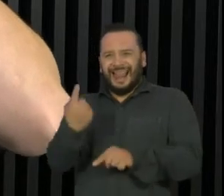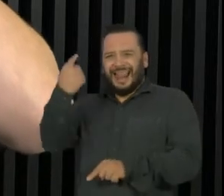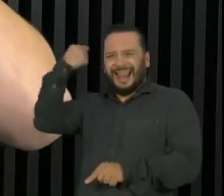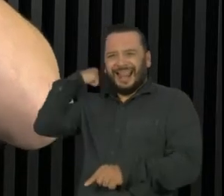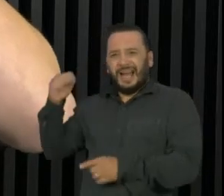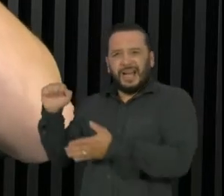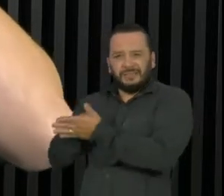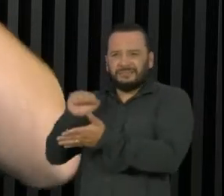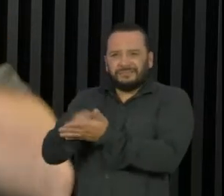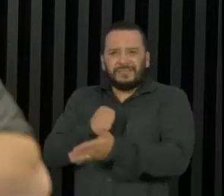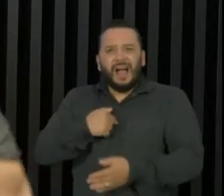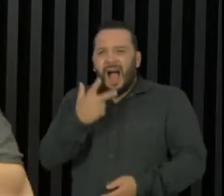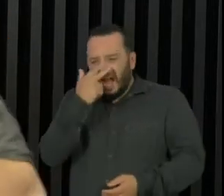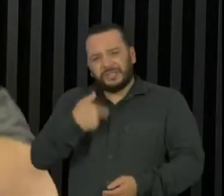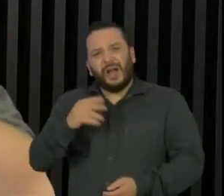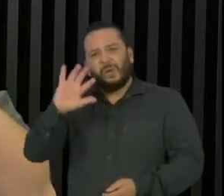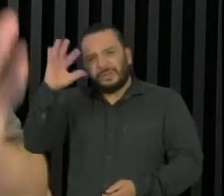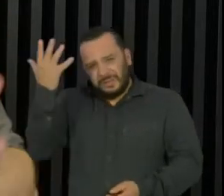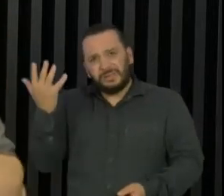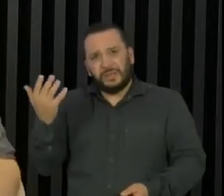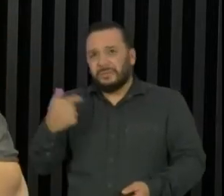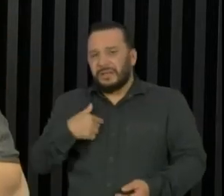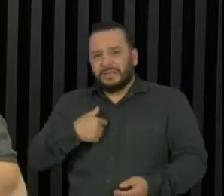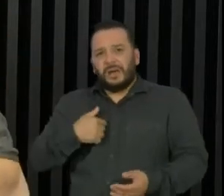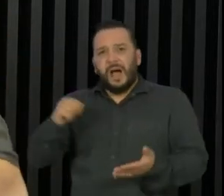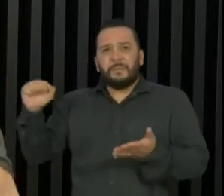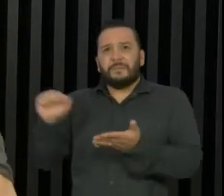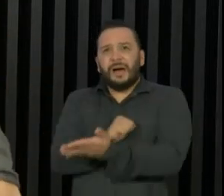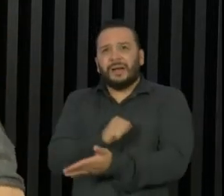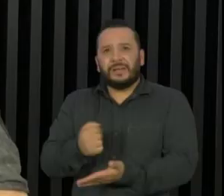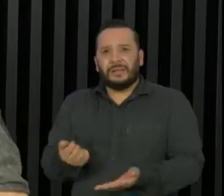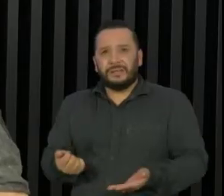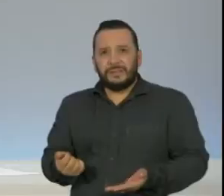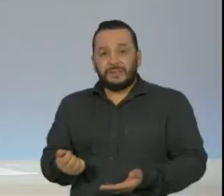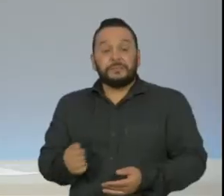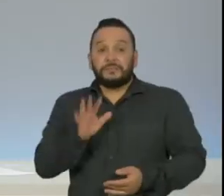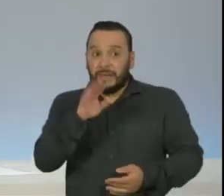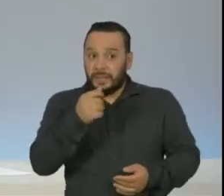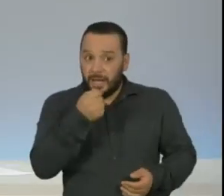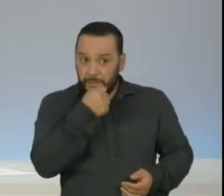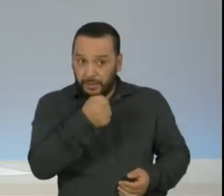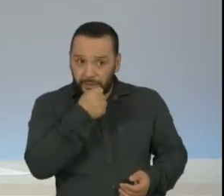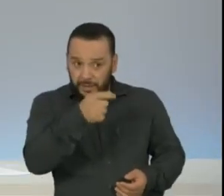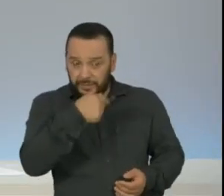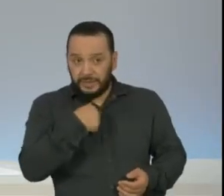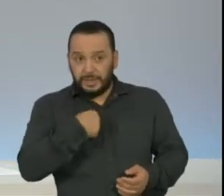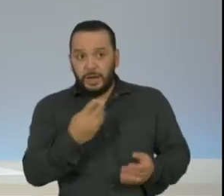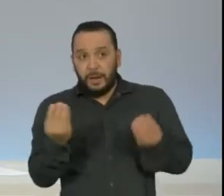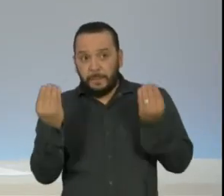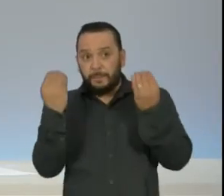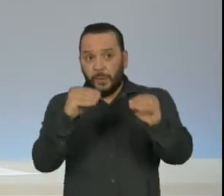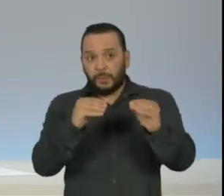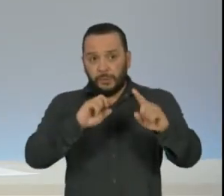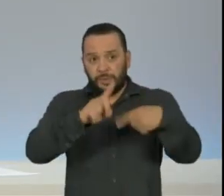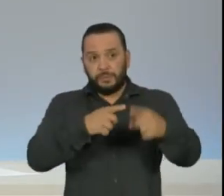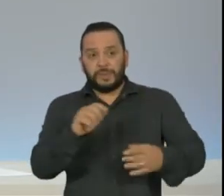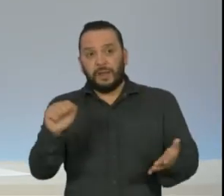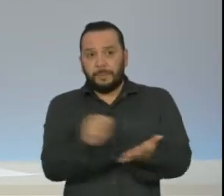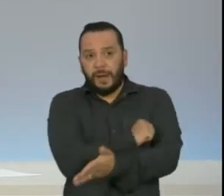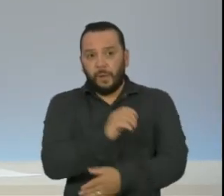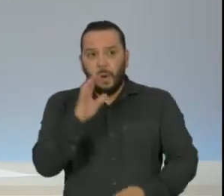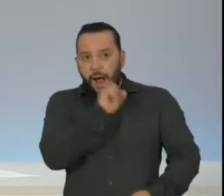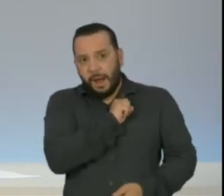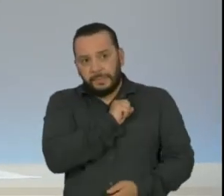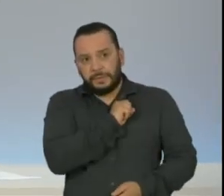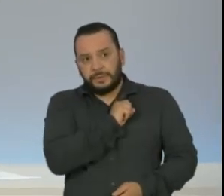que deve ter acontecido na semana em que eu fiz esse tweet. Eu jamais apagaria esse tweet intencionalmente. Segundo a reportagem, você apagou logo depois. Você postou e apagou logo